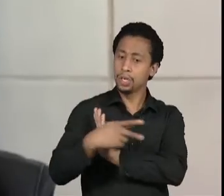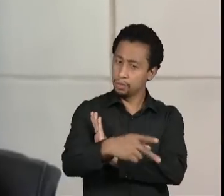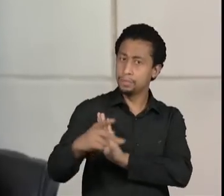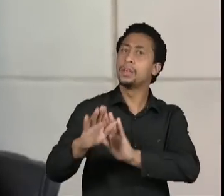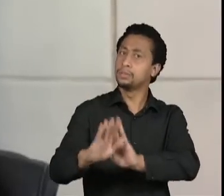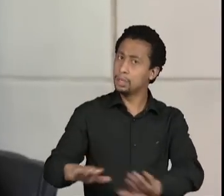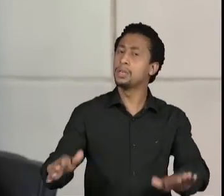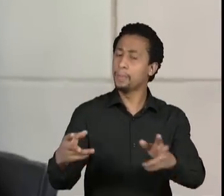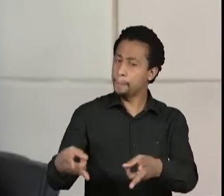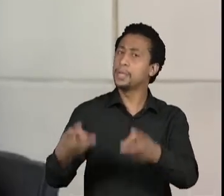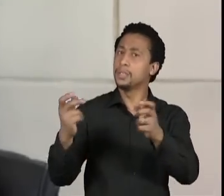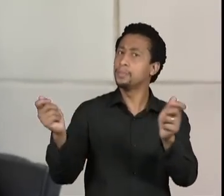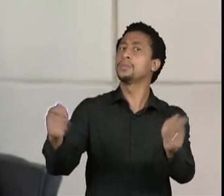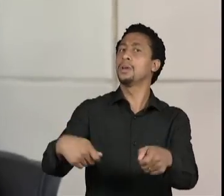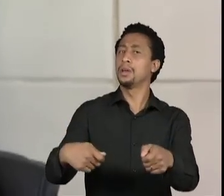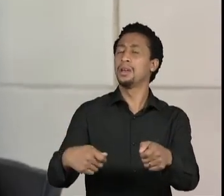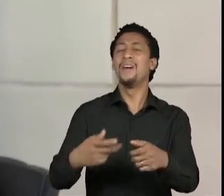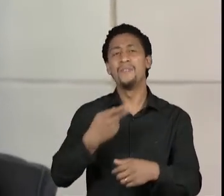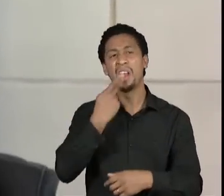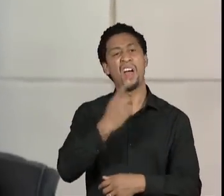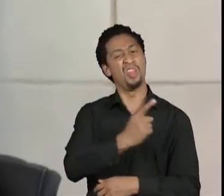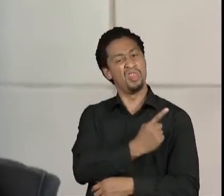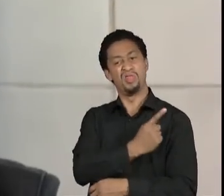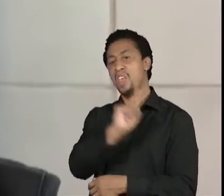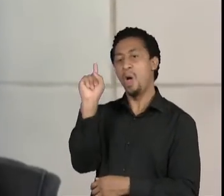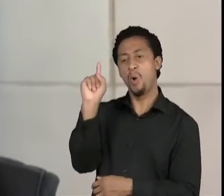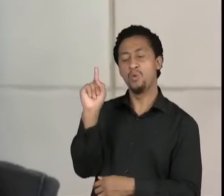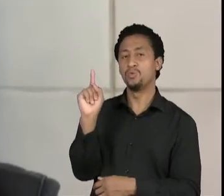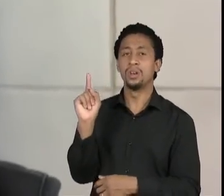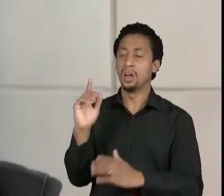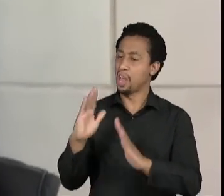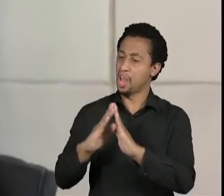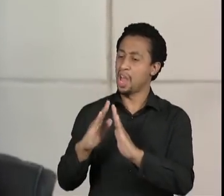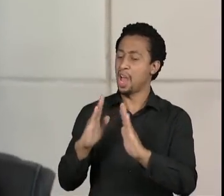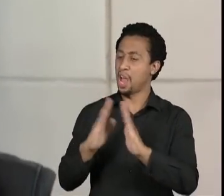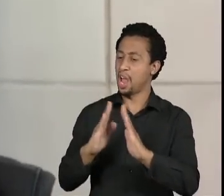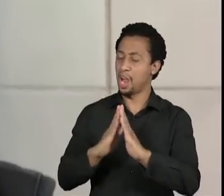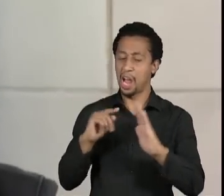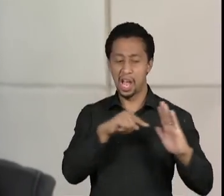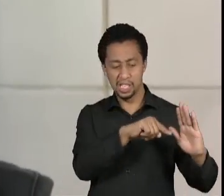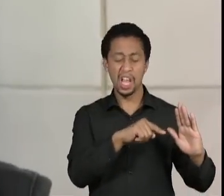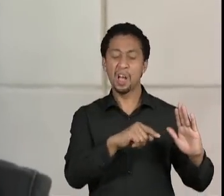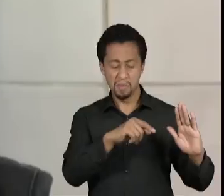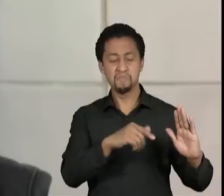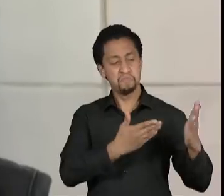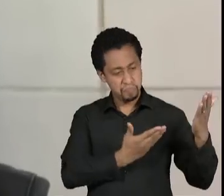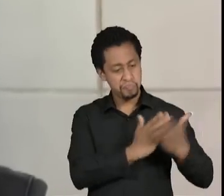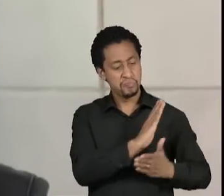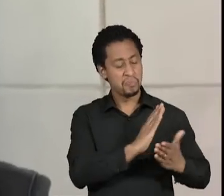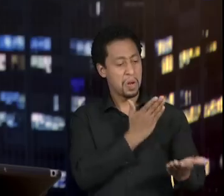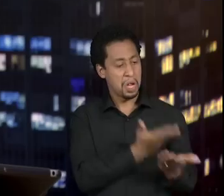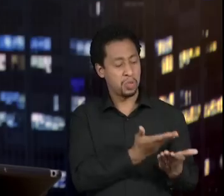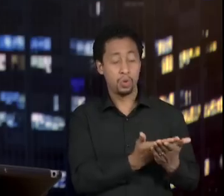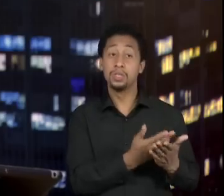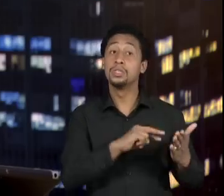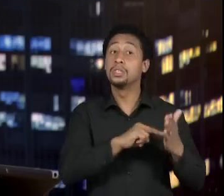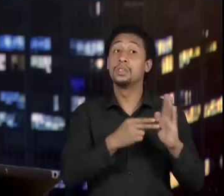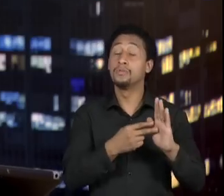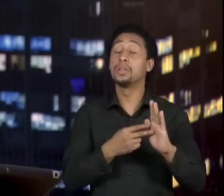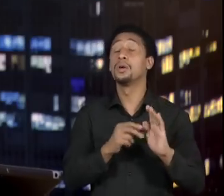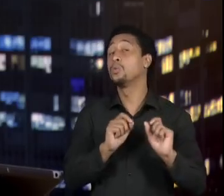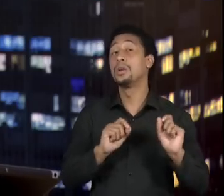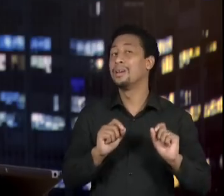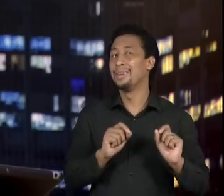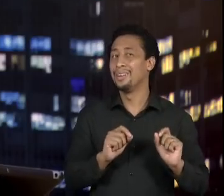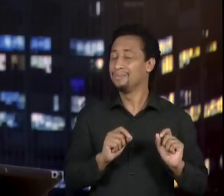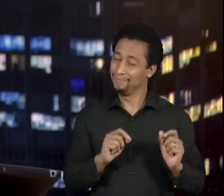direitos. Portanto, dizer não ao projeto de ensino domiciliar é proteger a infância brasileira. Puxar por